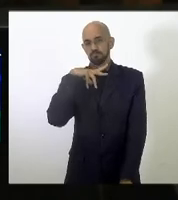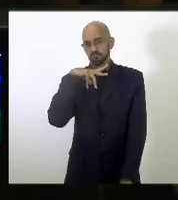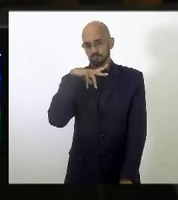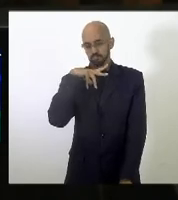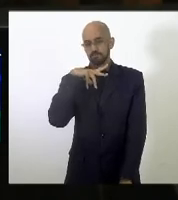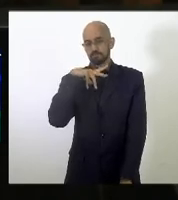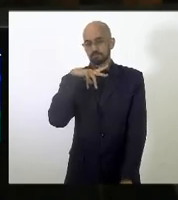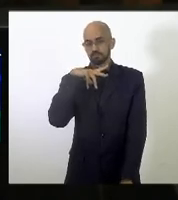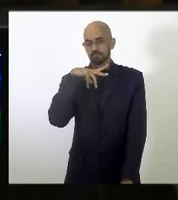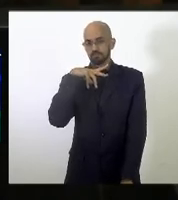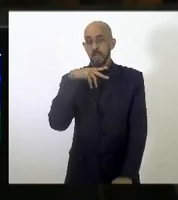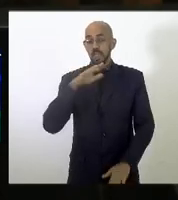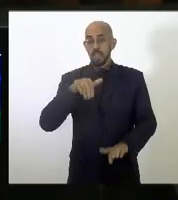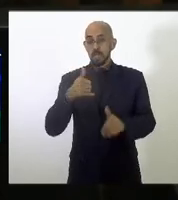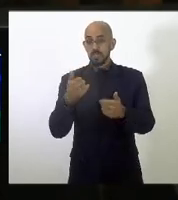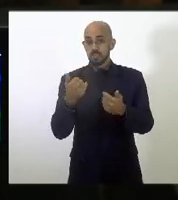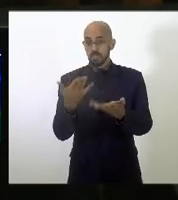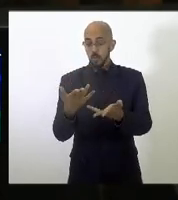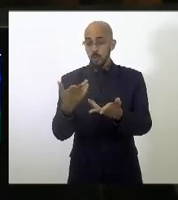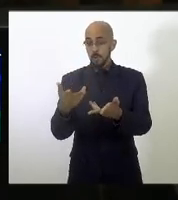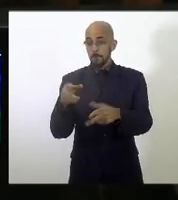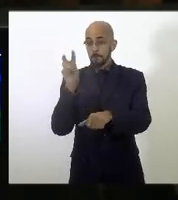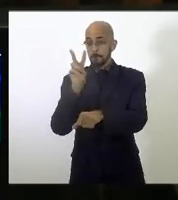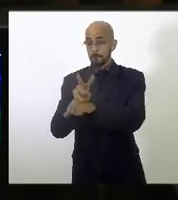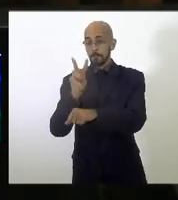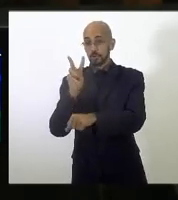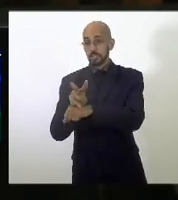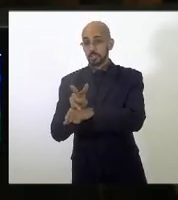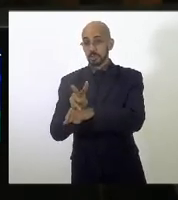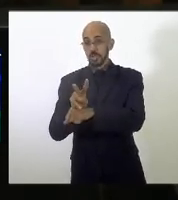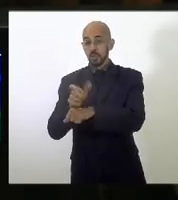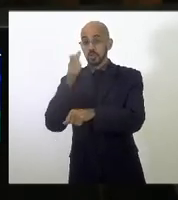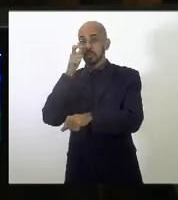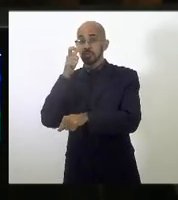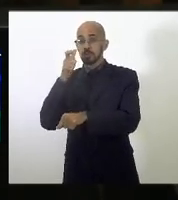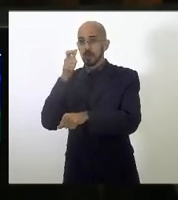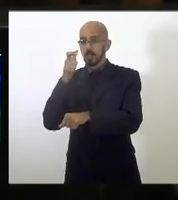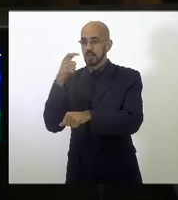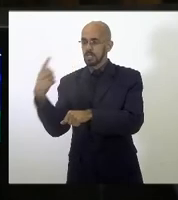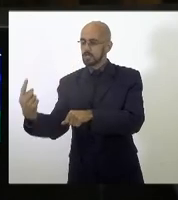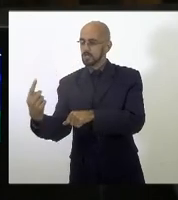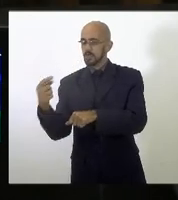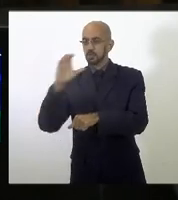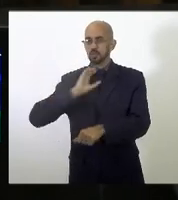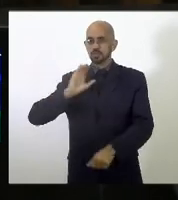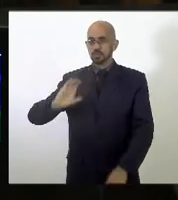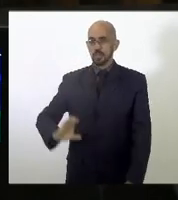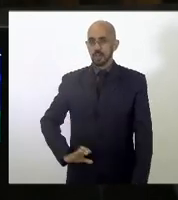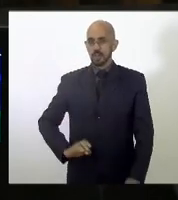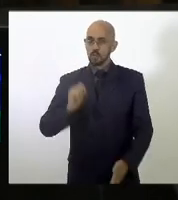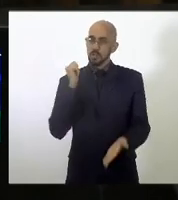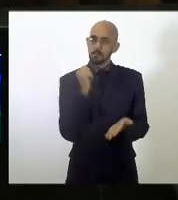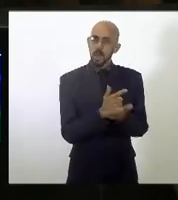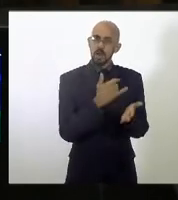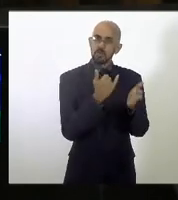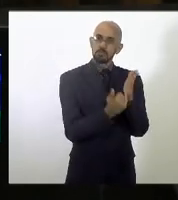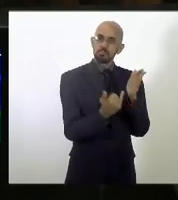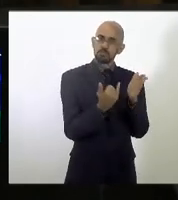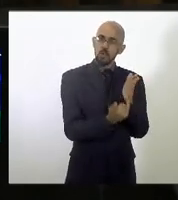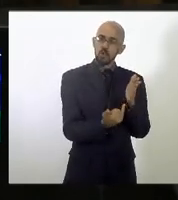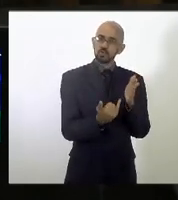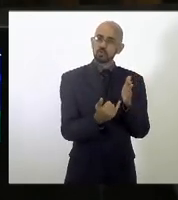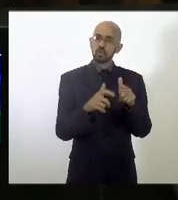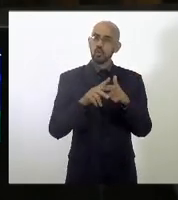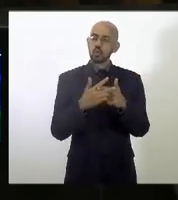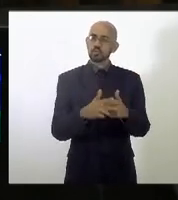Salvaguardar o interesse do pagador de impostos e corrigir, por exemplo, um erro, um equívoco desse parlamento que tornou